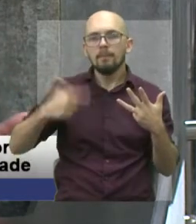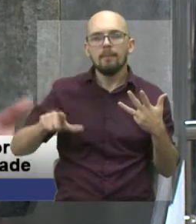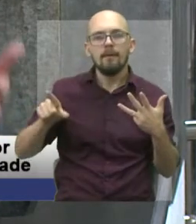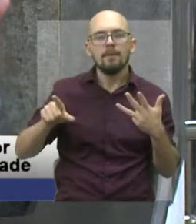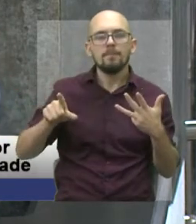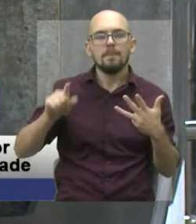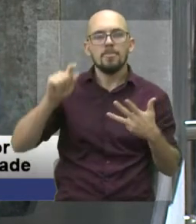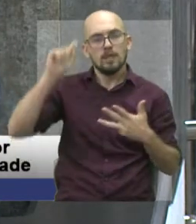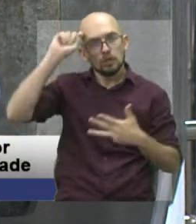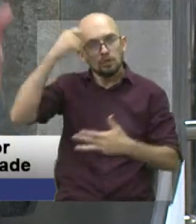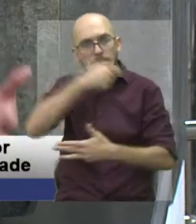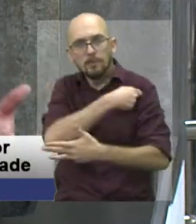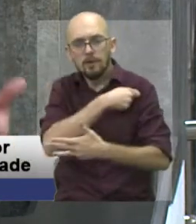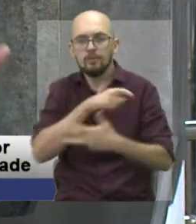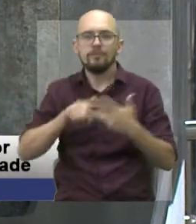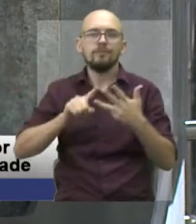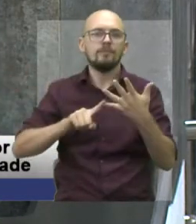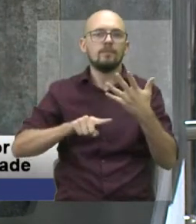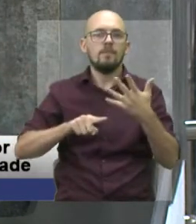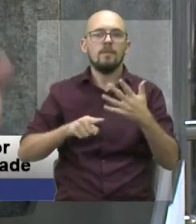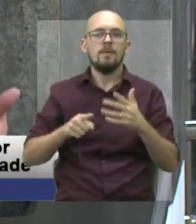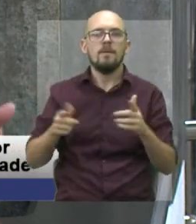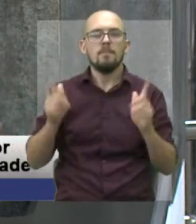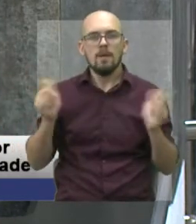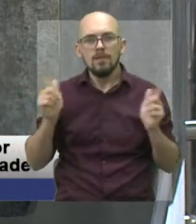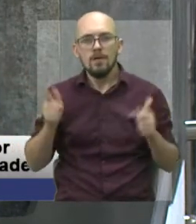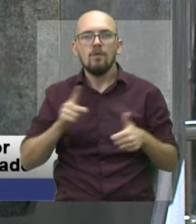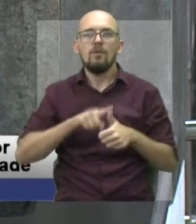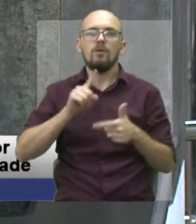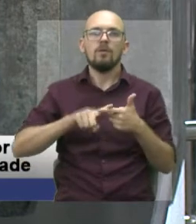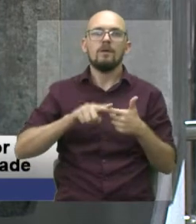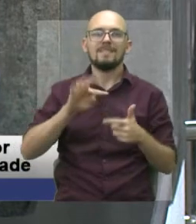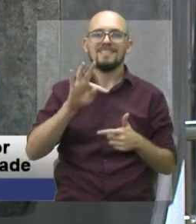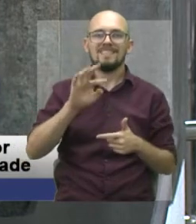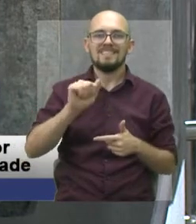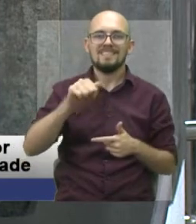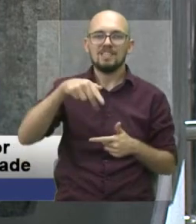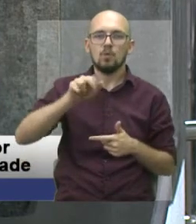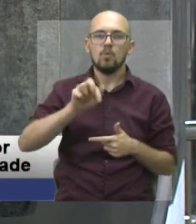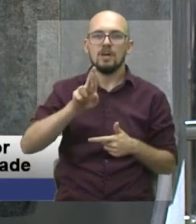São José do Rio Preto, Matão, Taquaritinga.